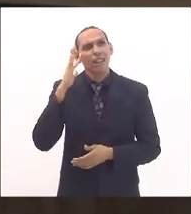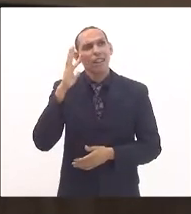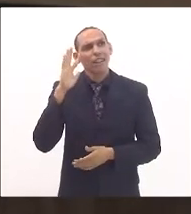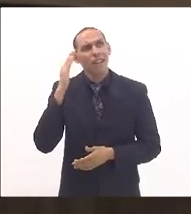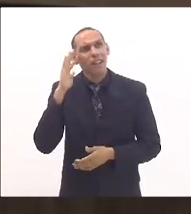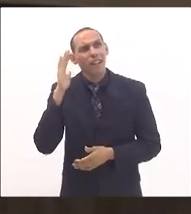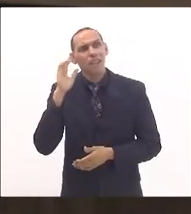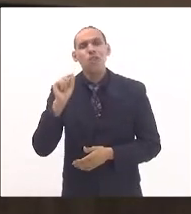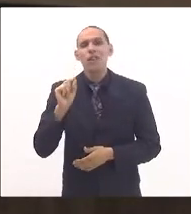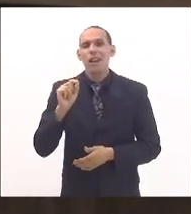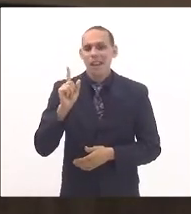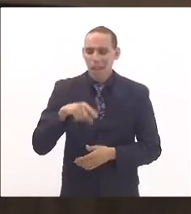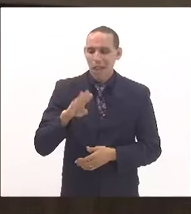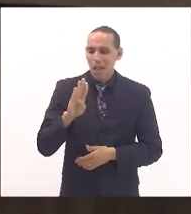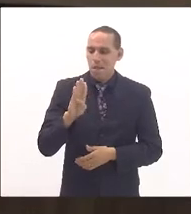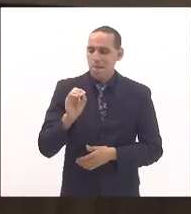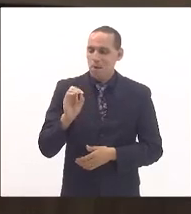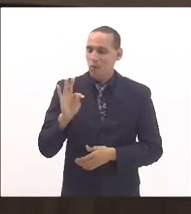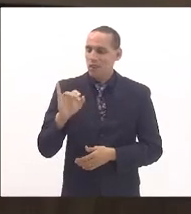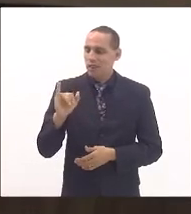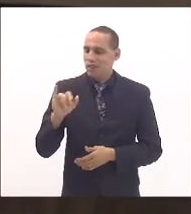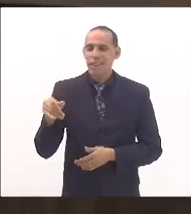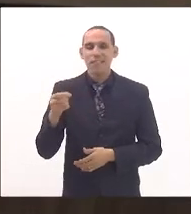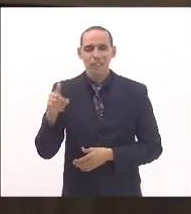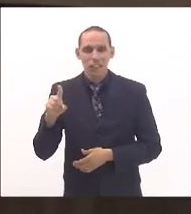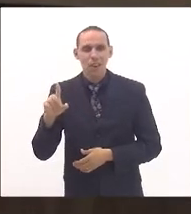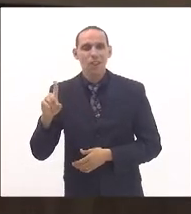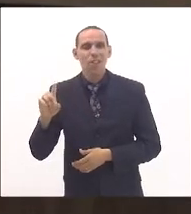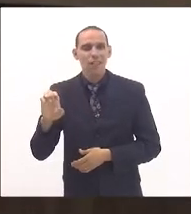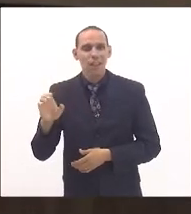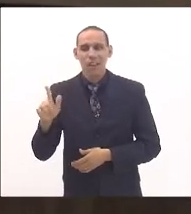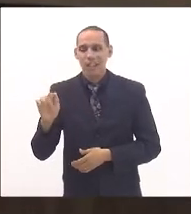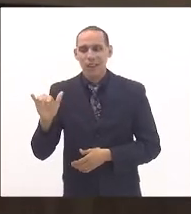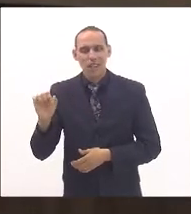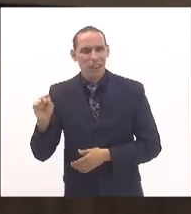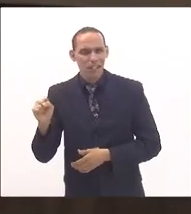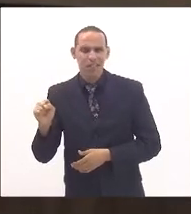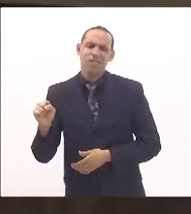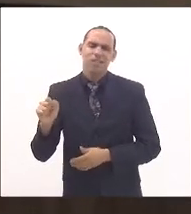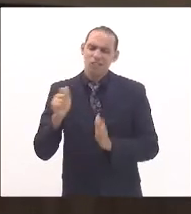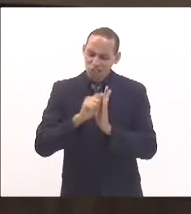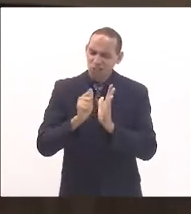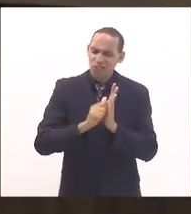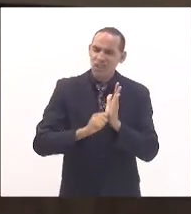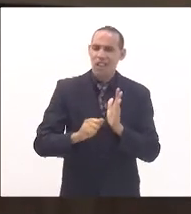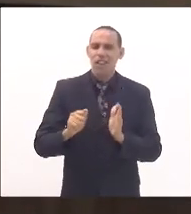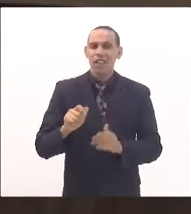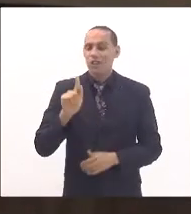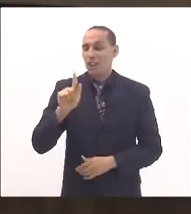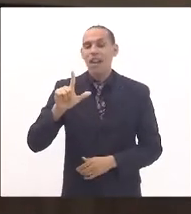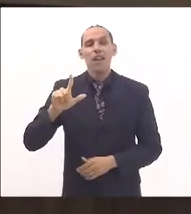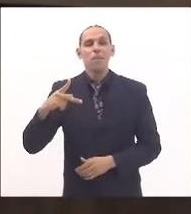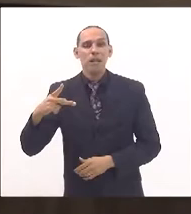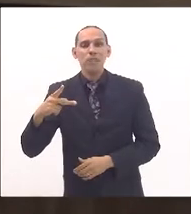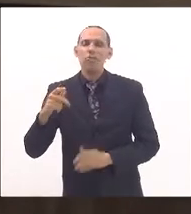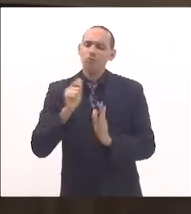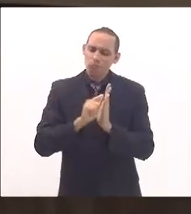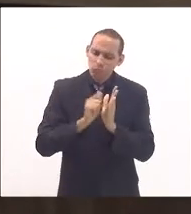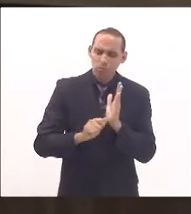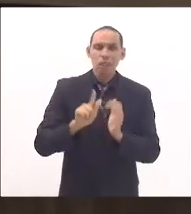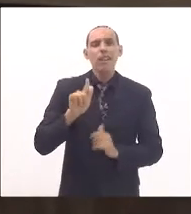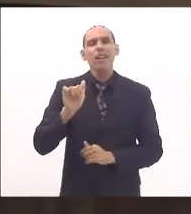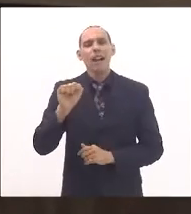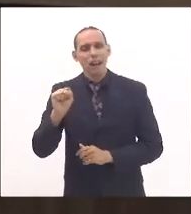um botijão de gás, mas tem que escrever um botijão de gás. O GLP tem que escrever